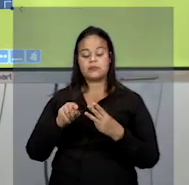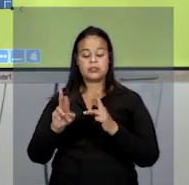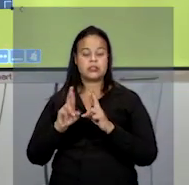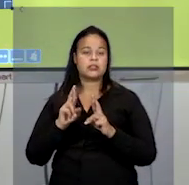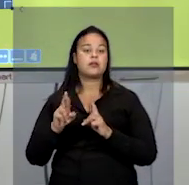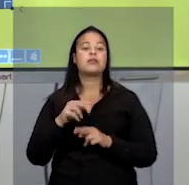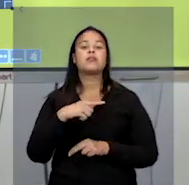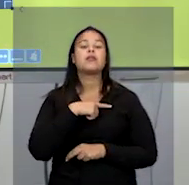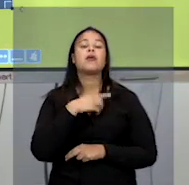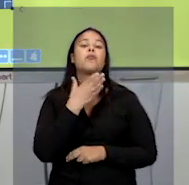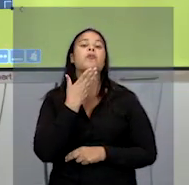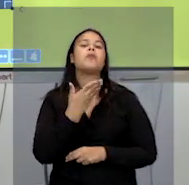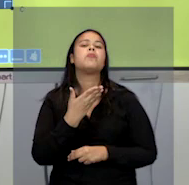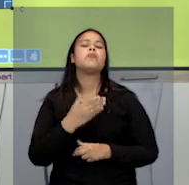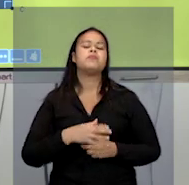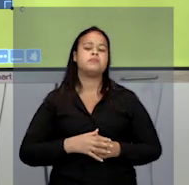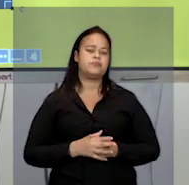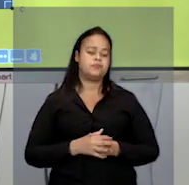elas, então.